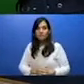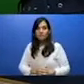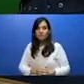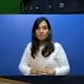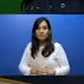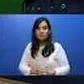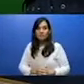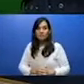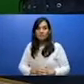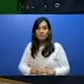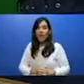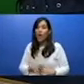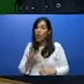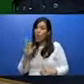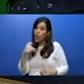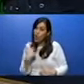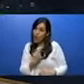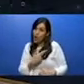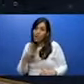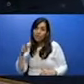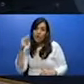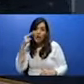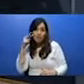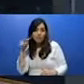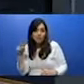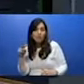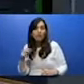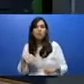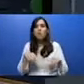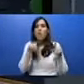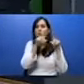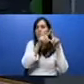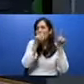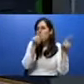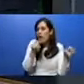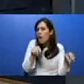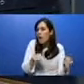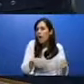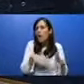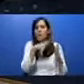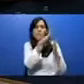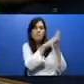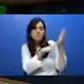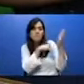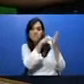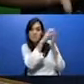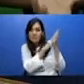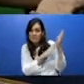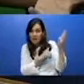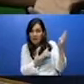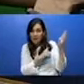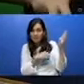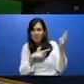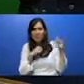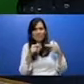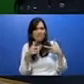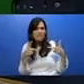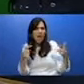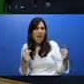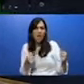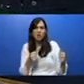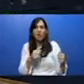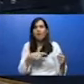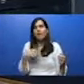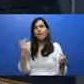que é uma obra, né, do Leonardo da Vinci, que nós temos várias citações sobre elas, né?